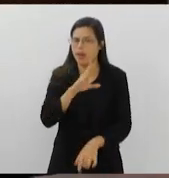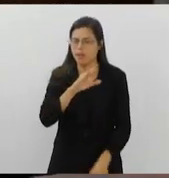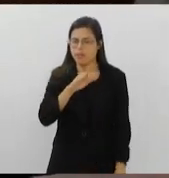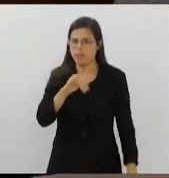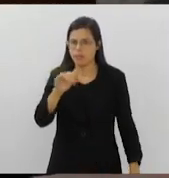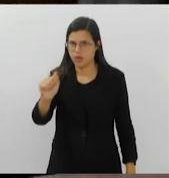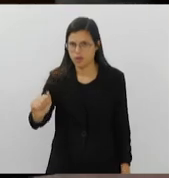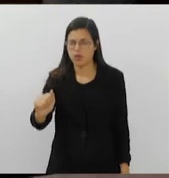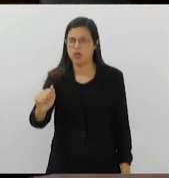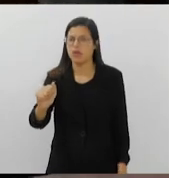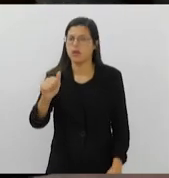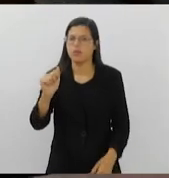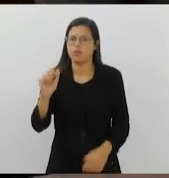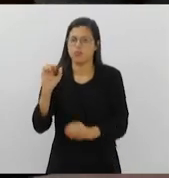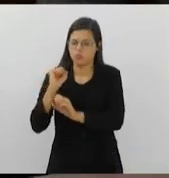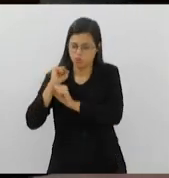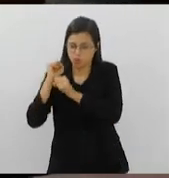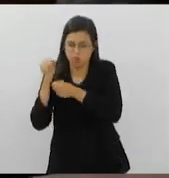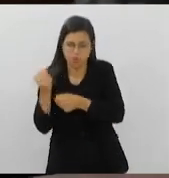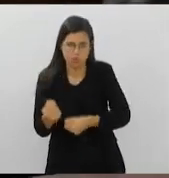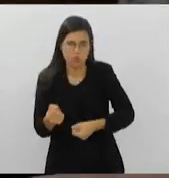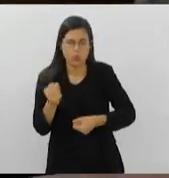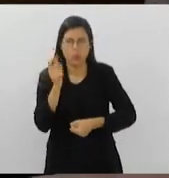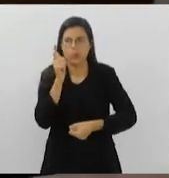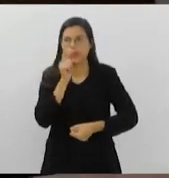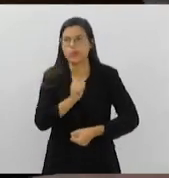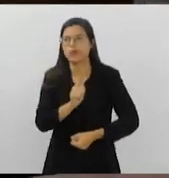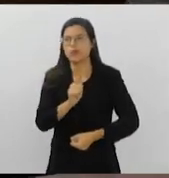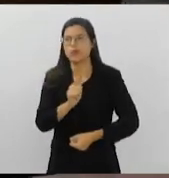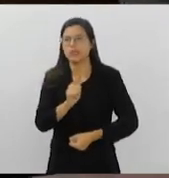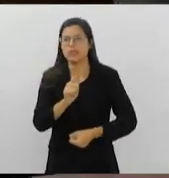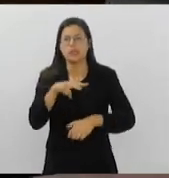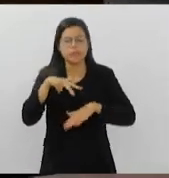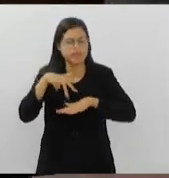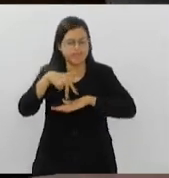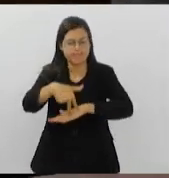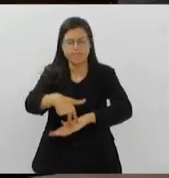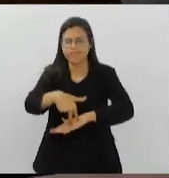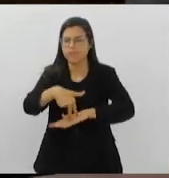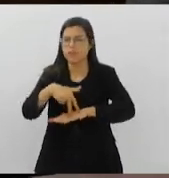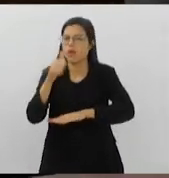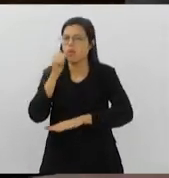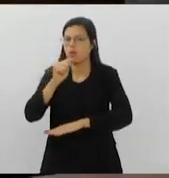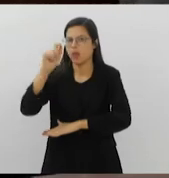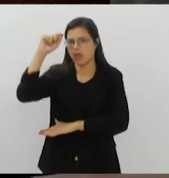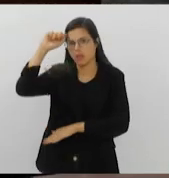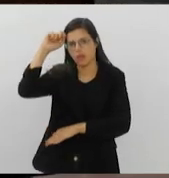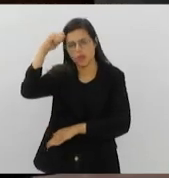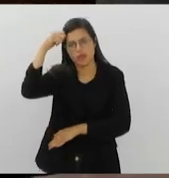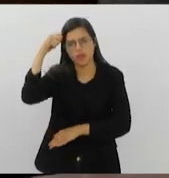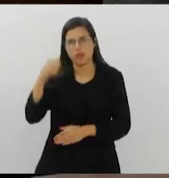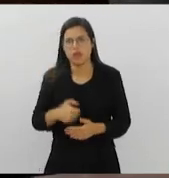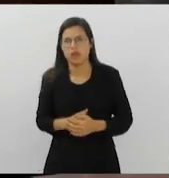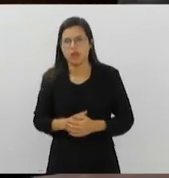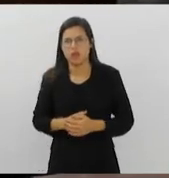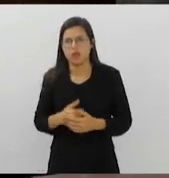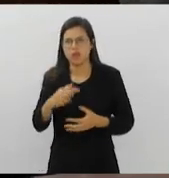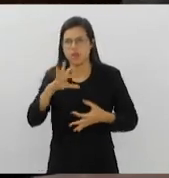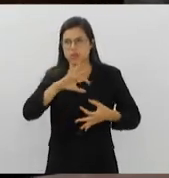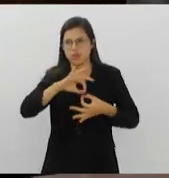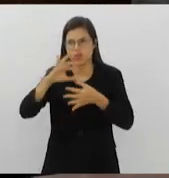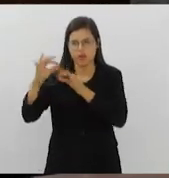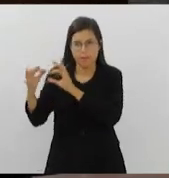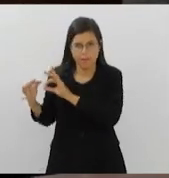no judô, conseguir consolidar um lugar das mulheres negras nas